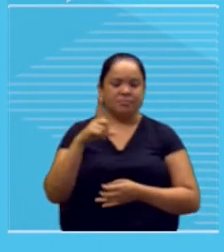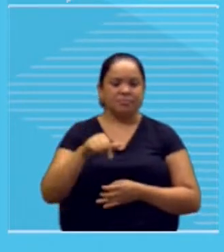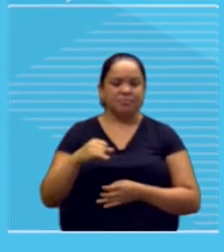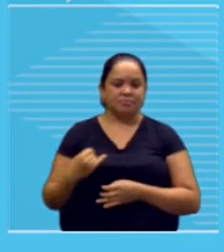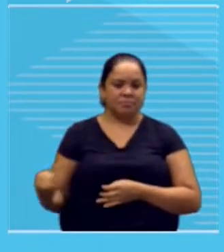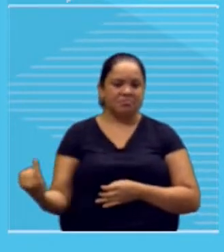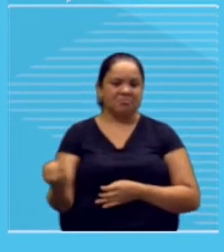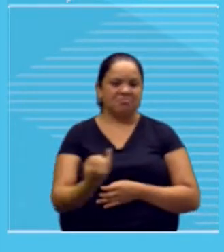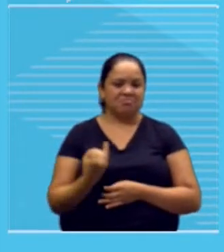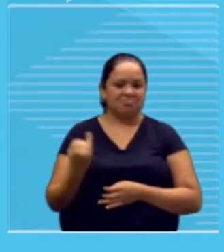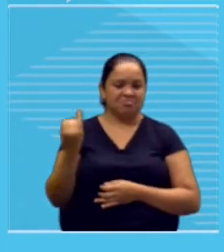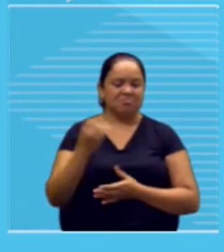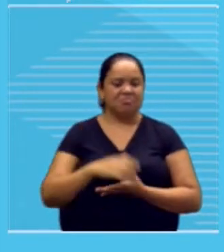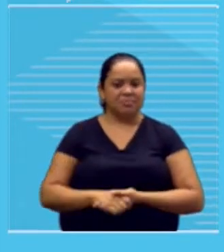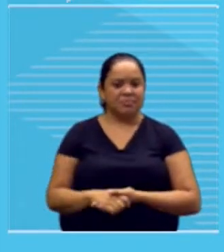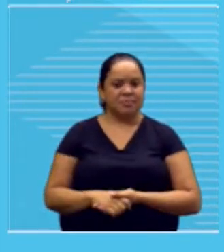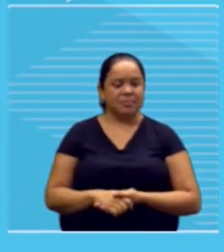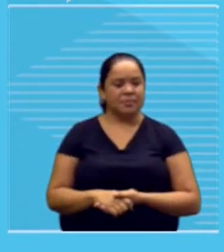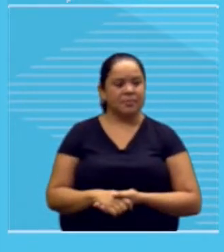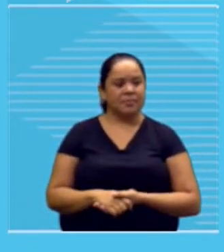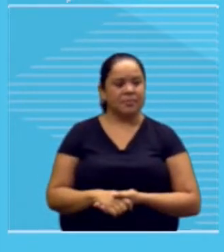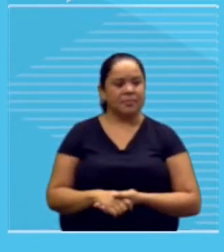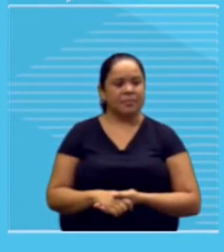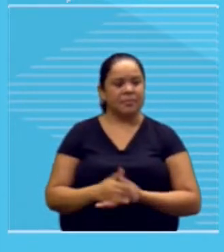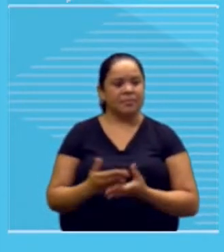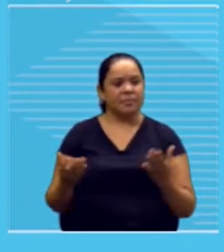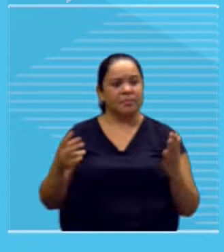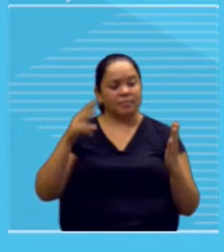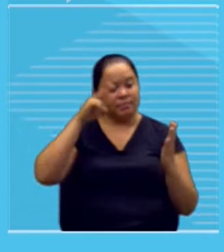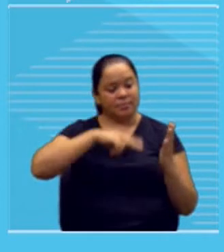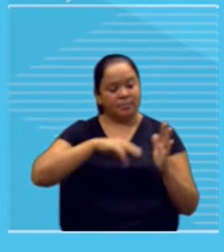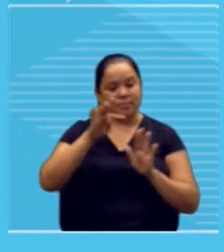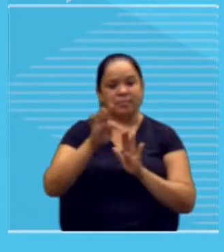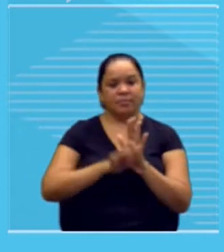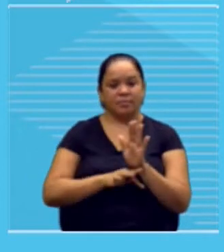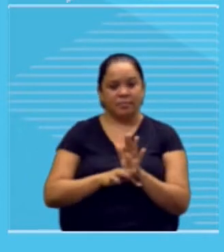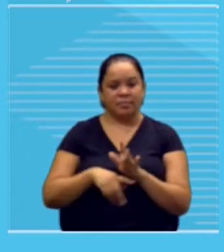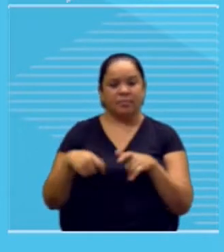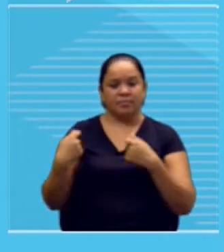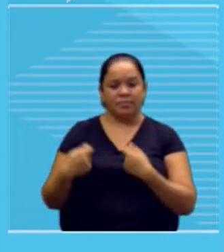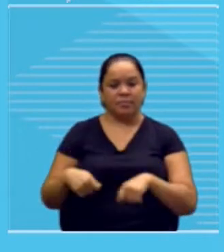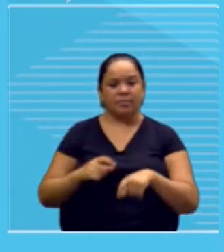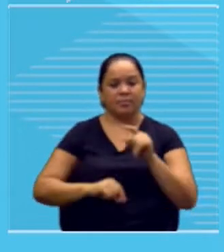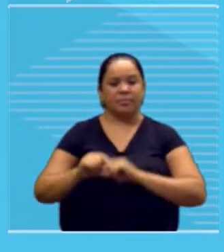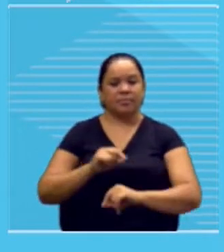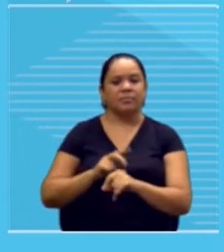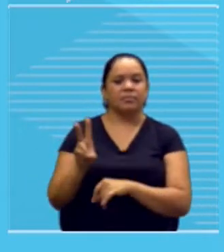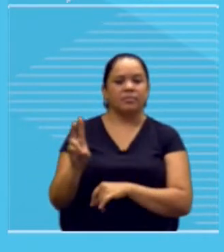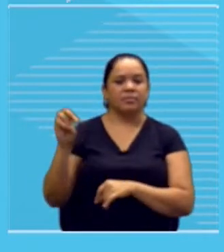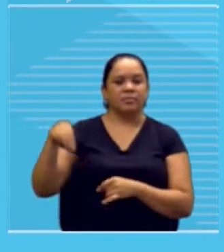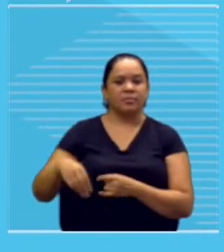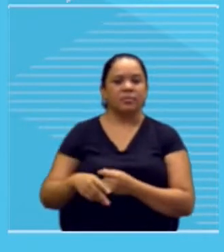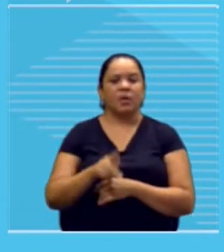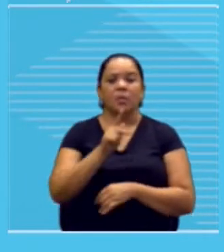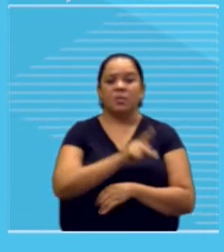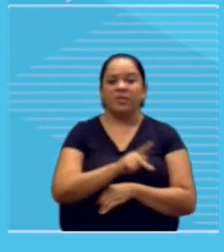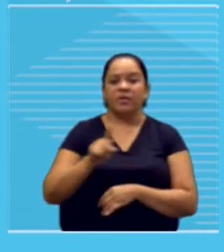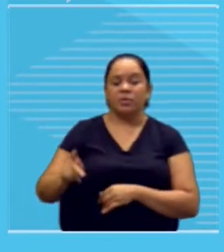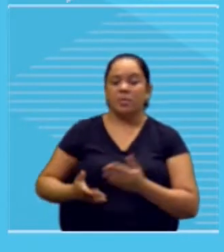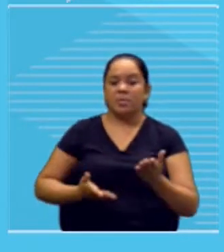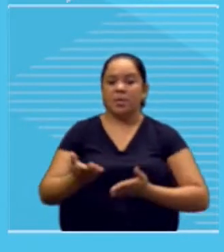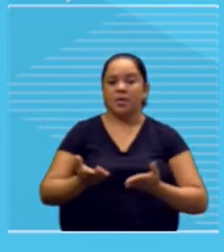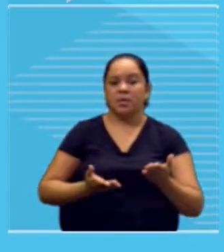em muito importante galerinha para vocês lerem esse texto vocês vão ter dois minutos Professor mediador você que tá aí